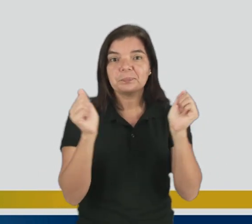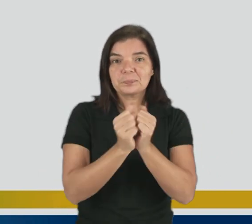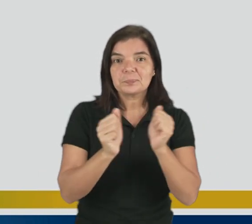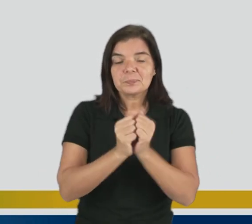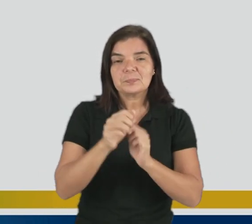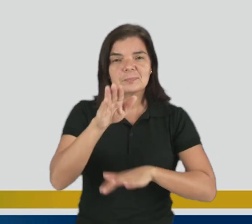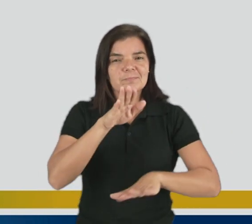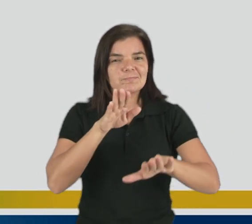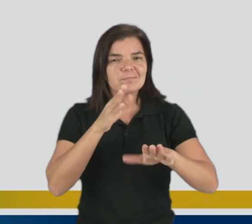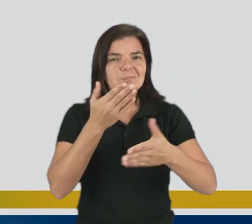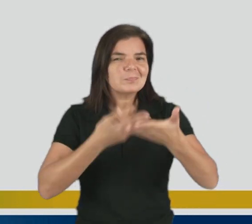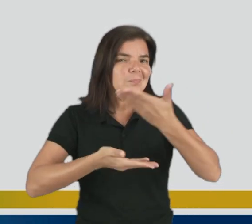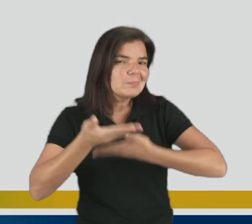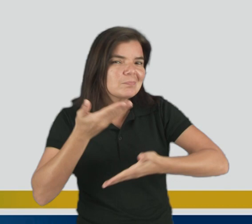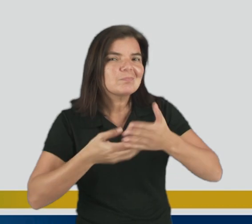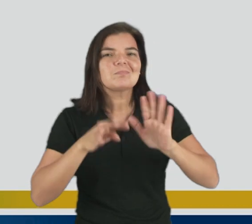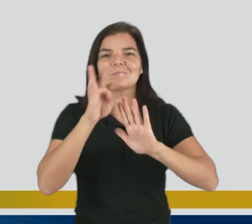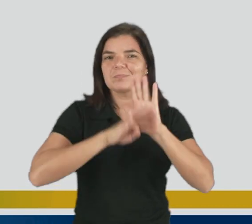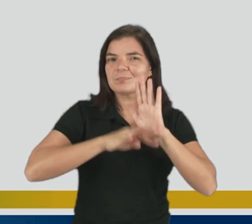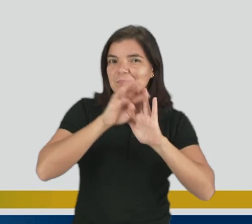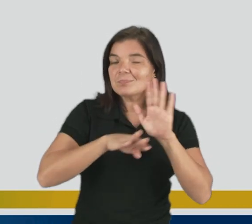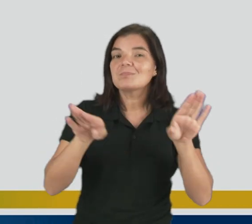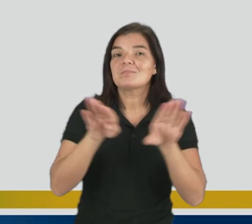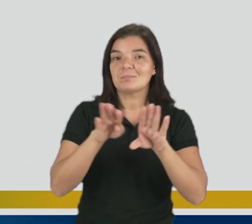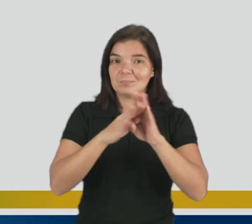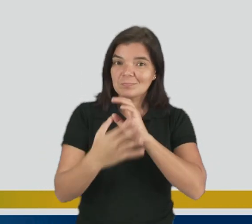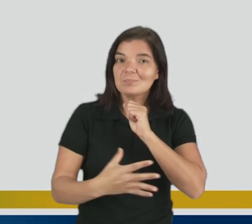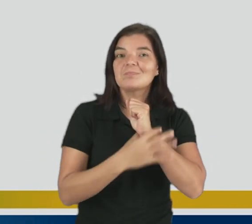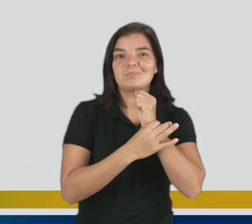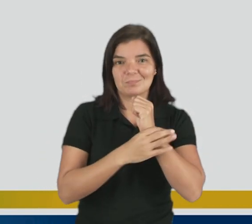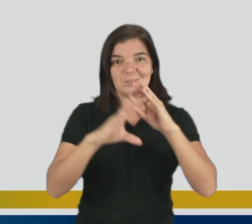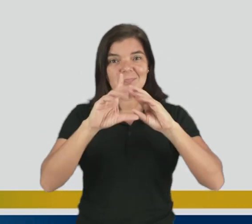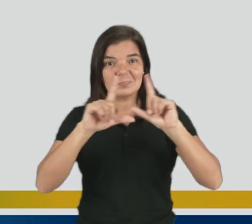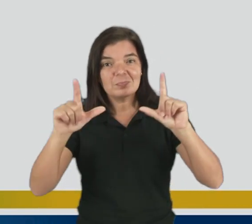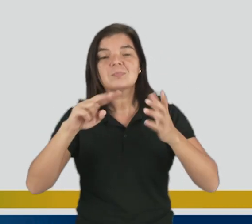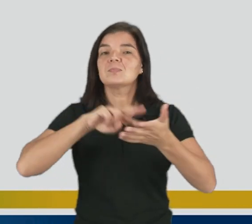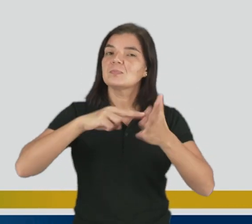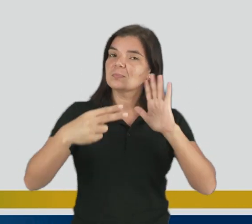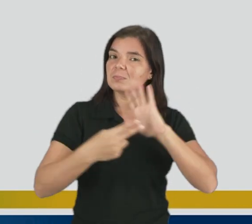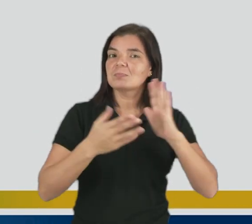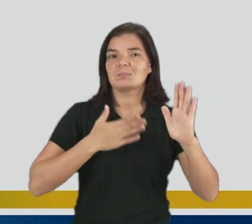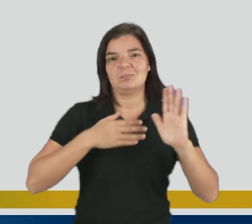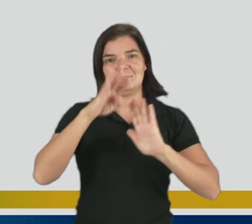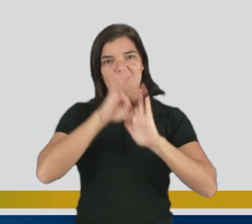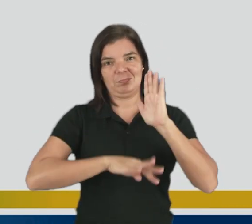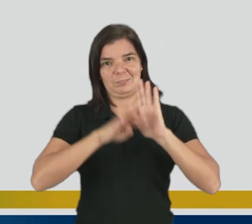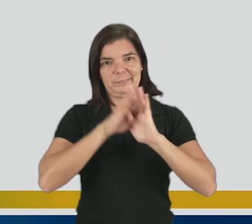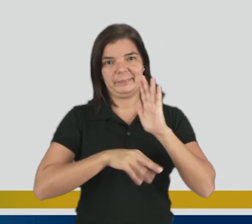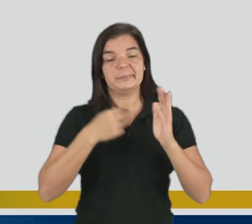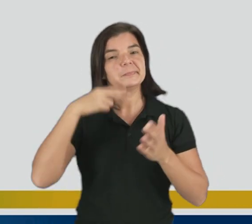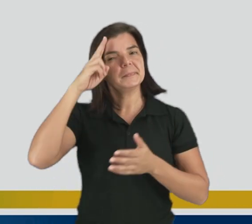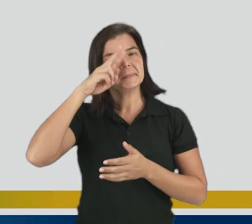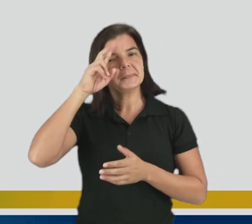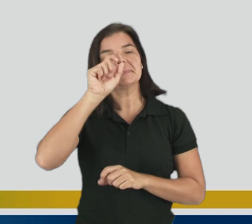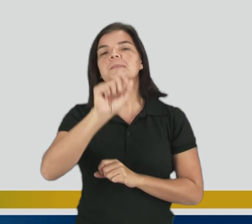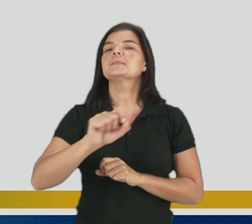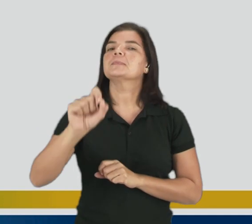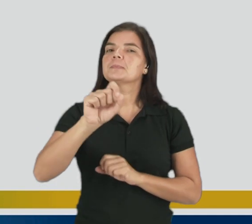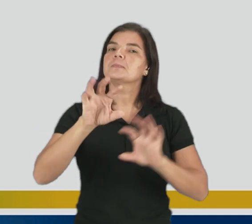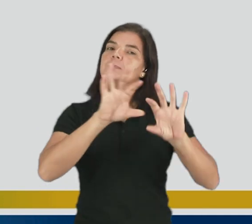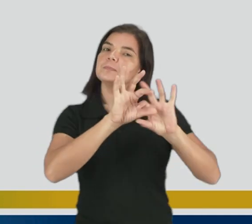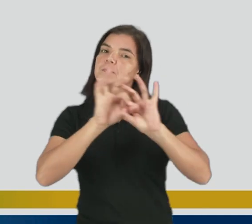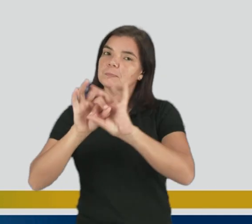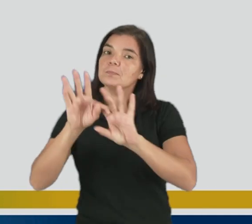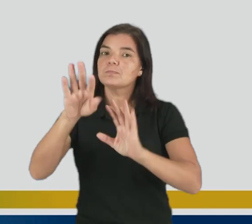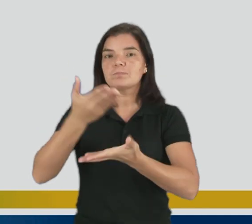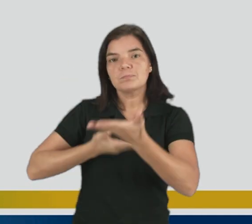À medida que eu vou garantindo a coesão do meu texto, eu também vou garantindo a lógica, o sentido do meu texto. Então lembra que